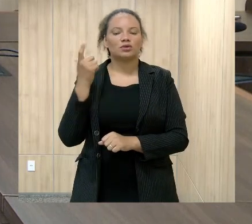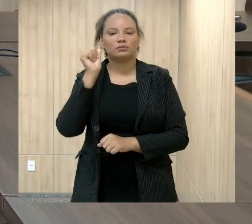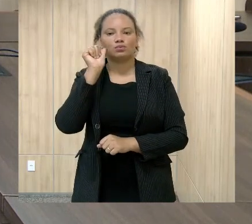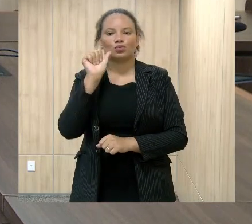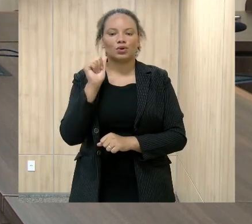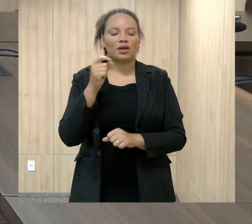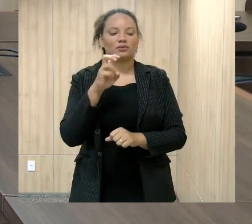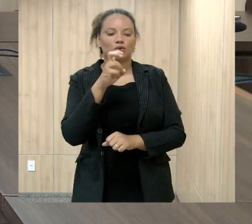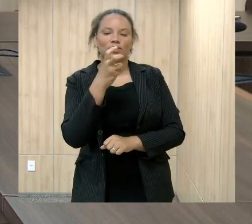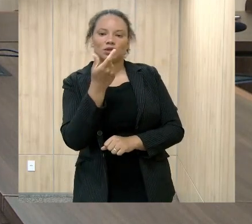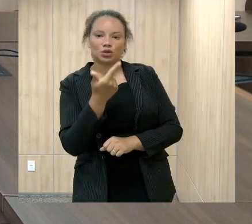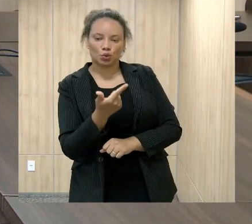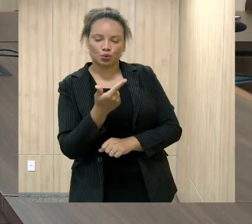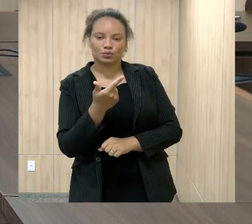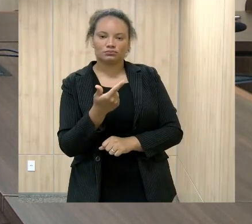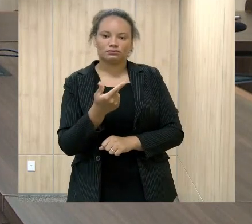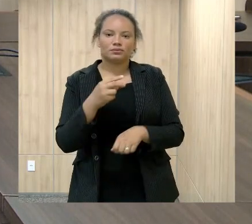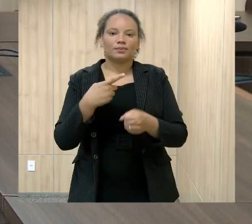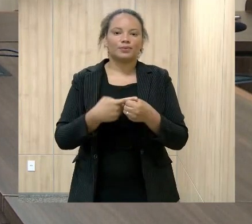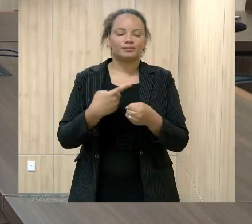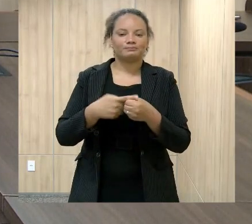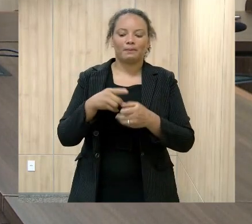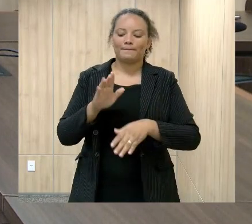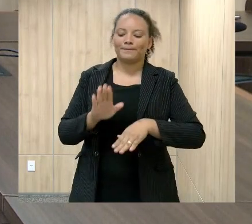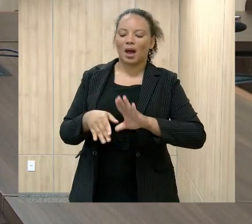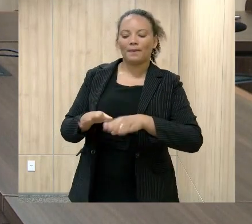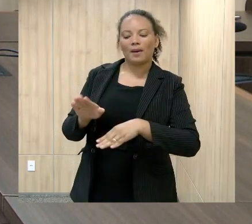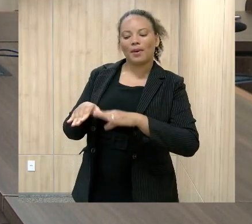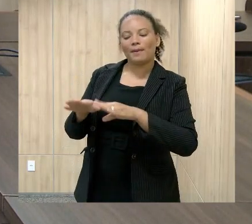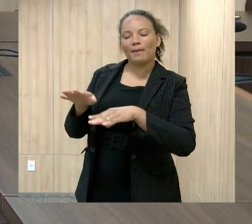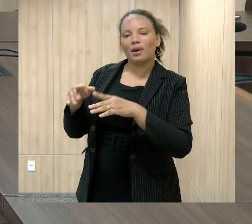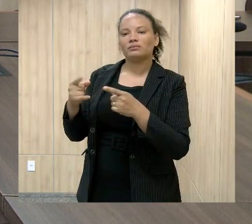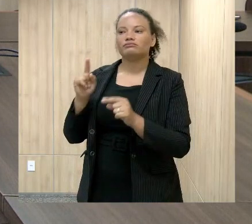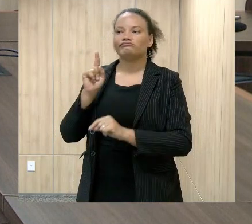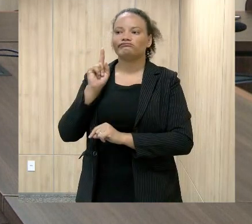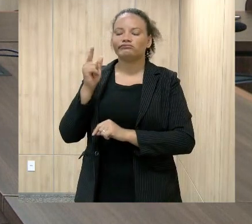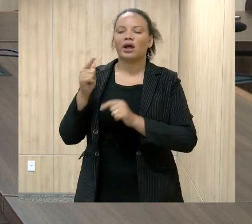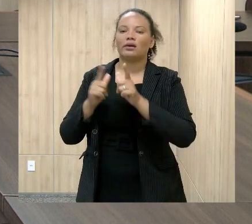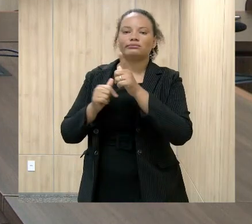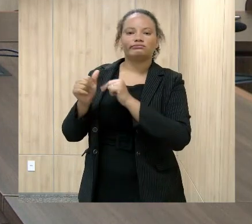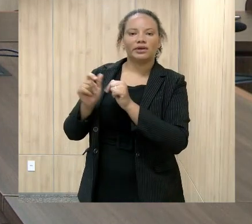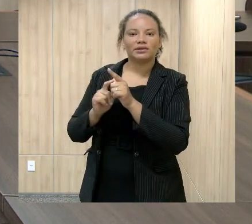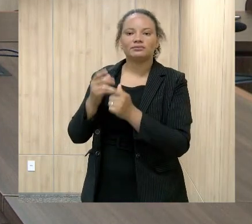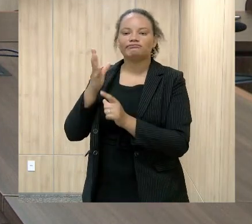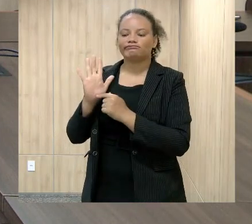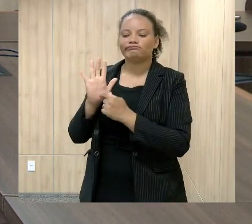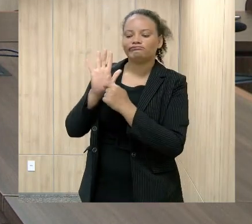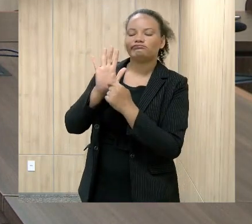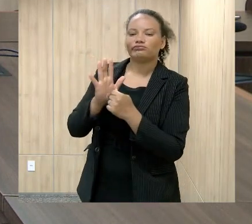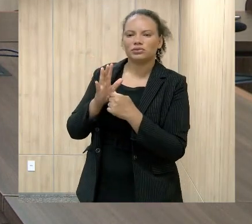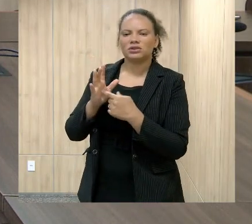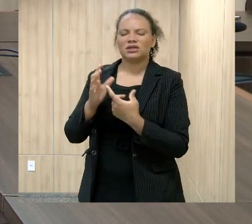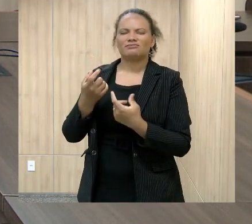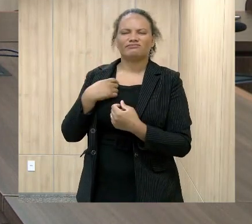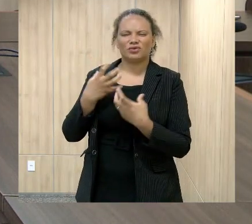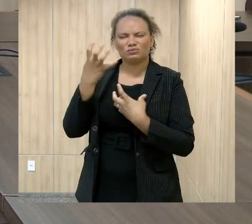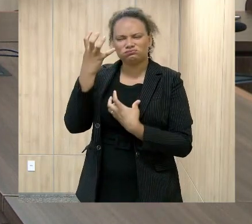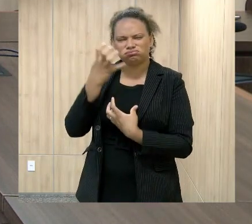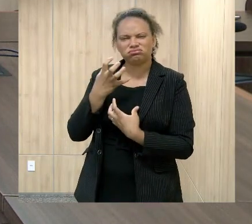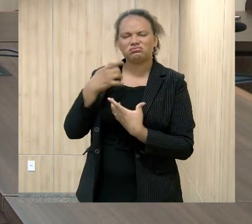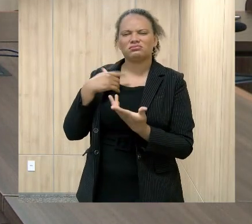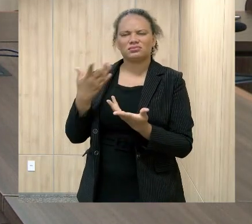mulheres dos 52 municípios do Estado de Rondônia para a gente marchar marchar em Brasília demonstrando a nossa indignação